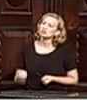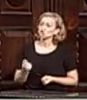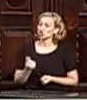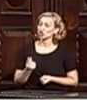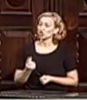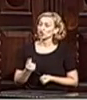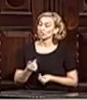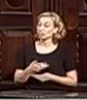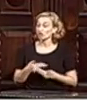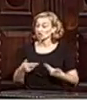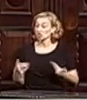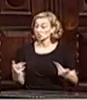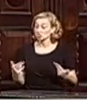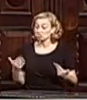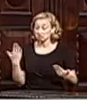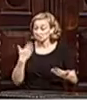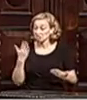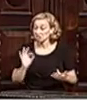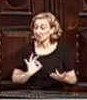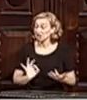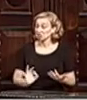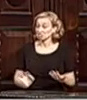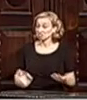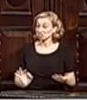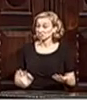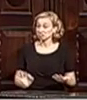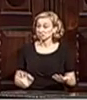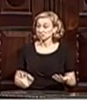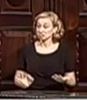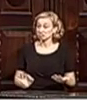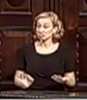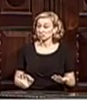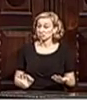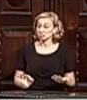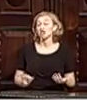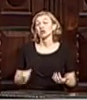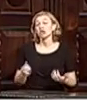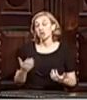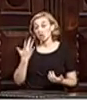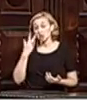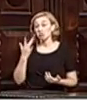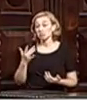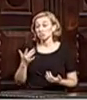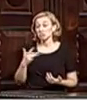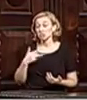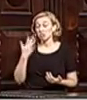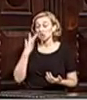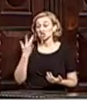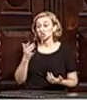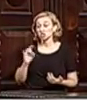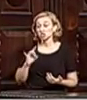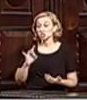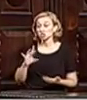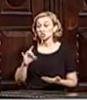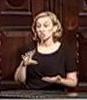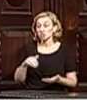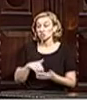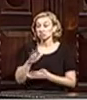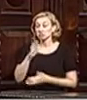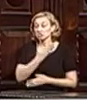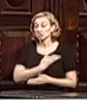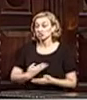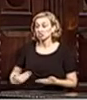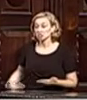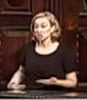mas sem mexer na autoridade e no comando do Estado, eu não acredito que possa haver uma solução. Acho que essa